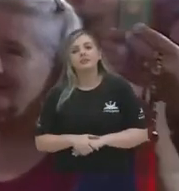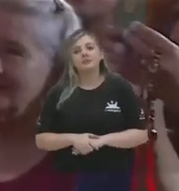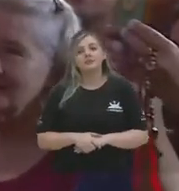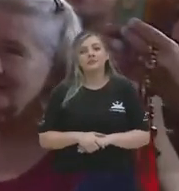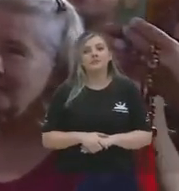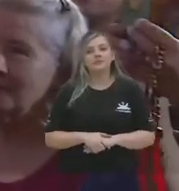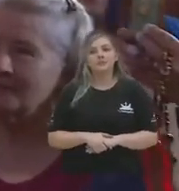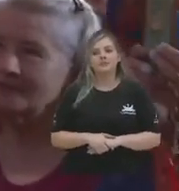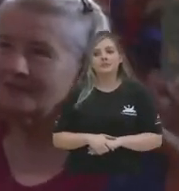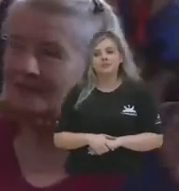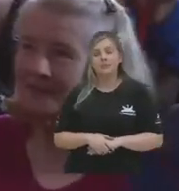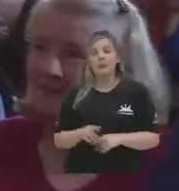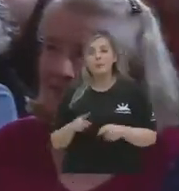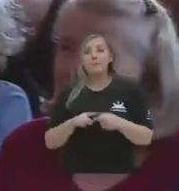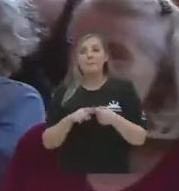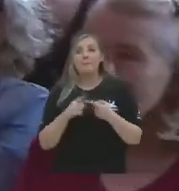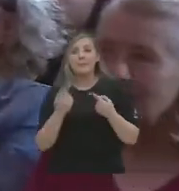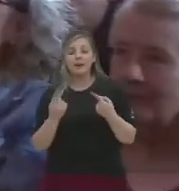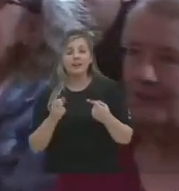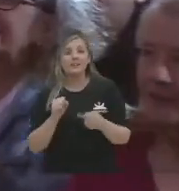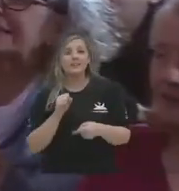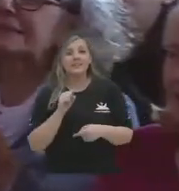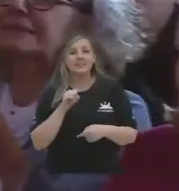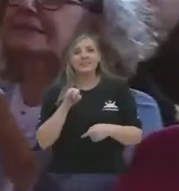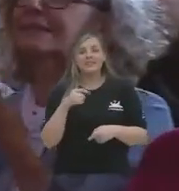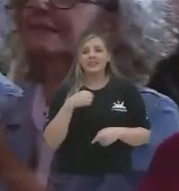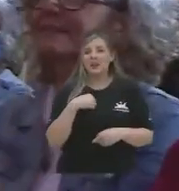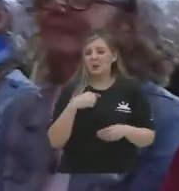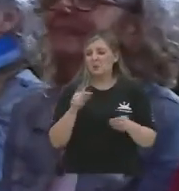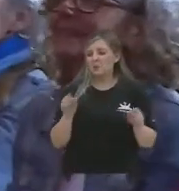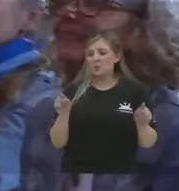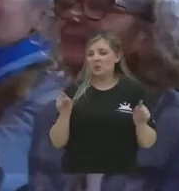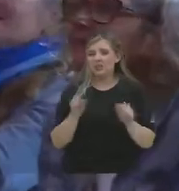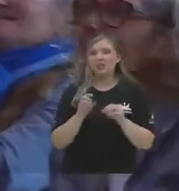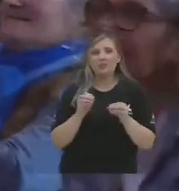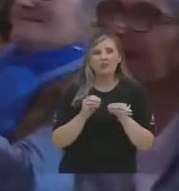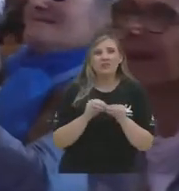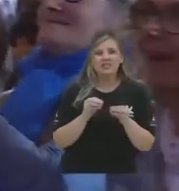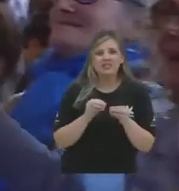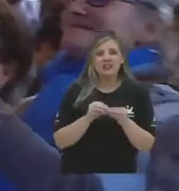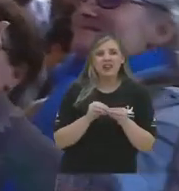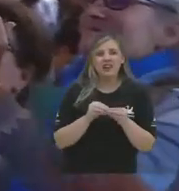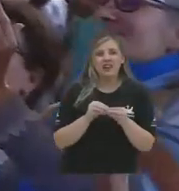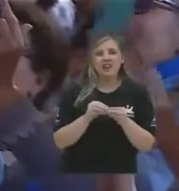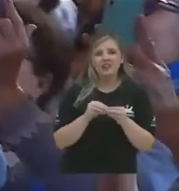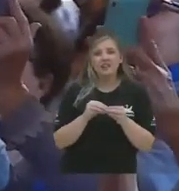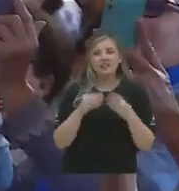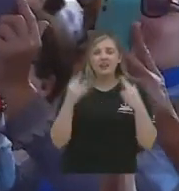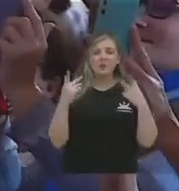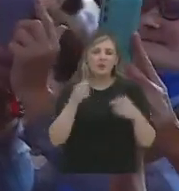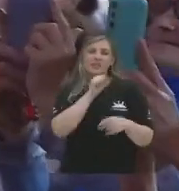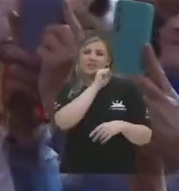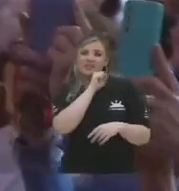Porém, se eu não fizer como a mulher samaritana,